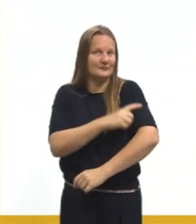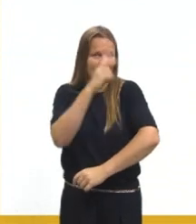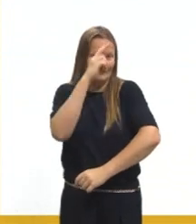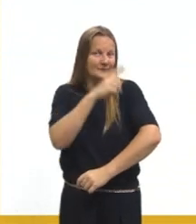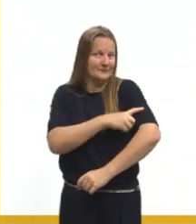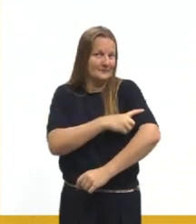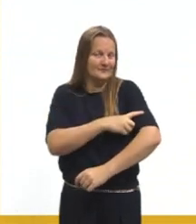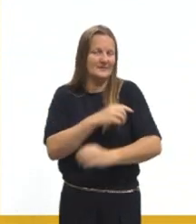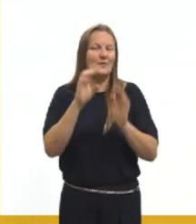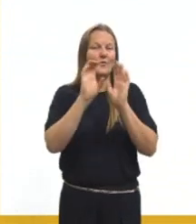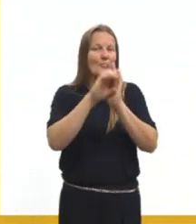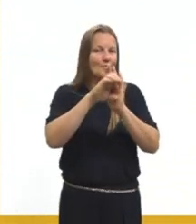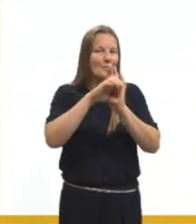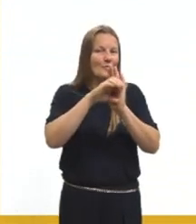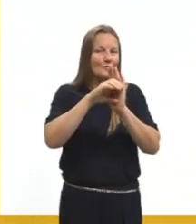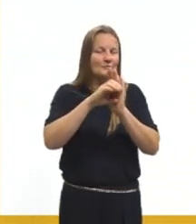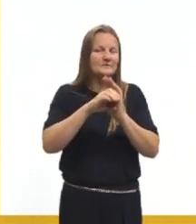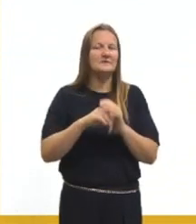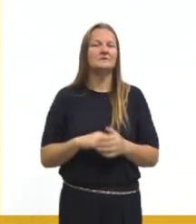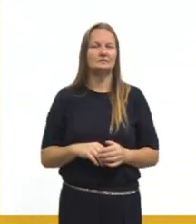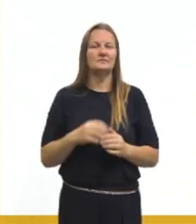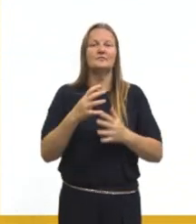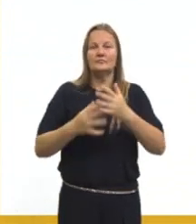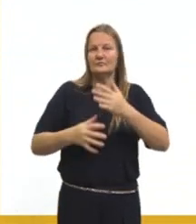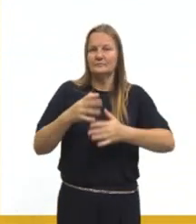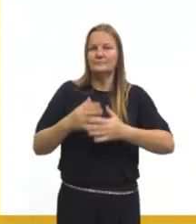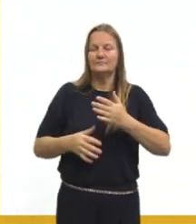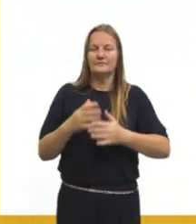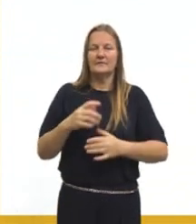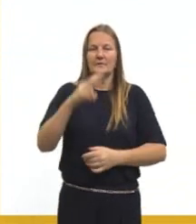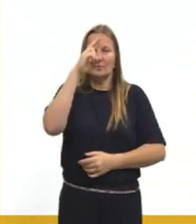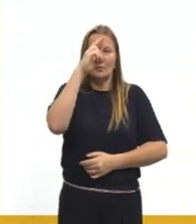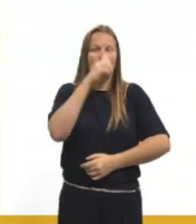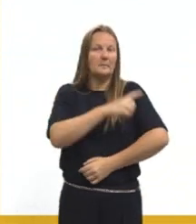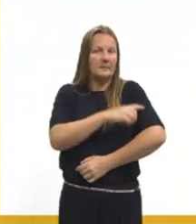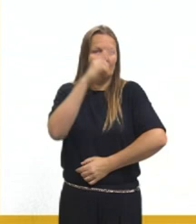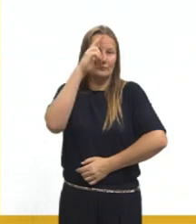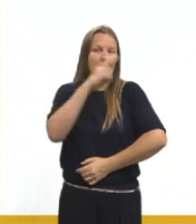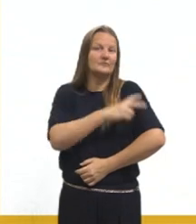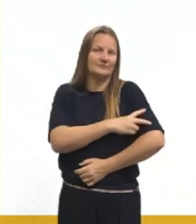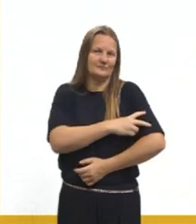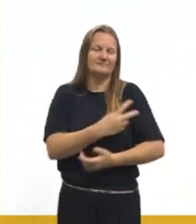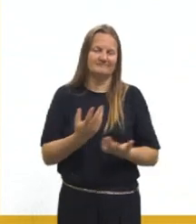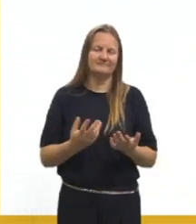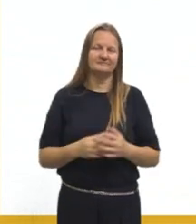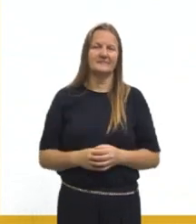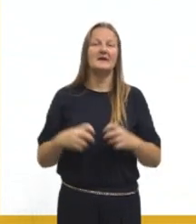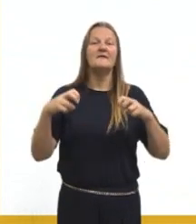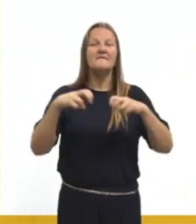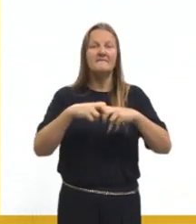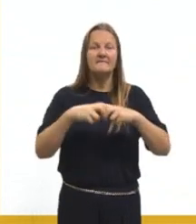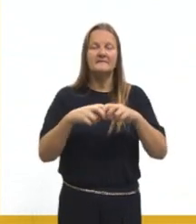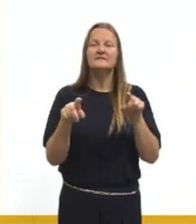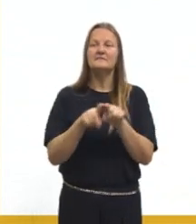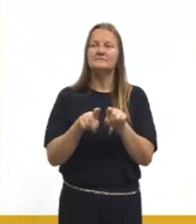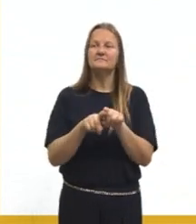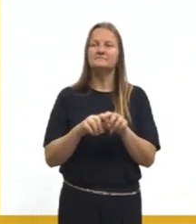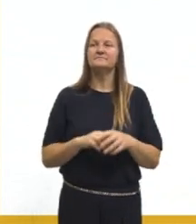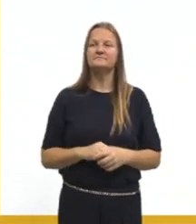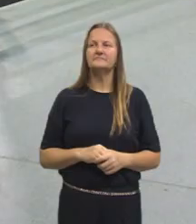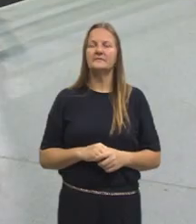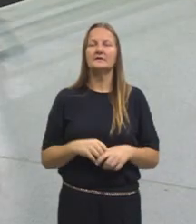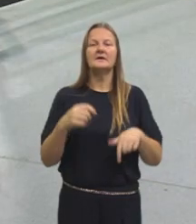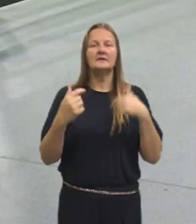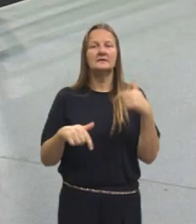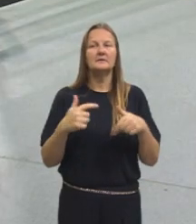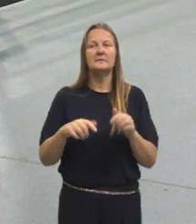conceitos conceitos densos assim pesados do primeiro e do segundo ano também né pessoal a gente já trabalhava